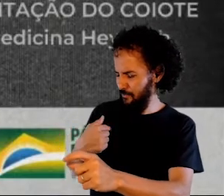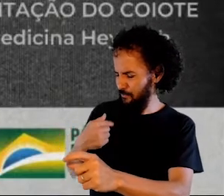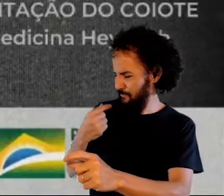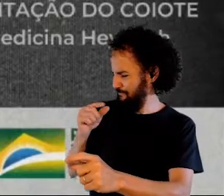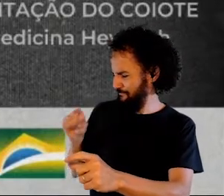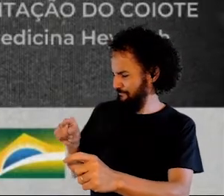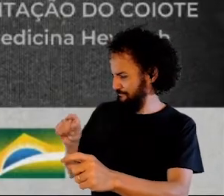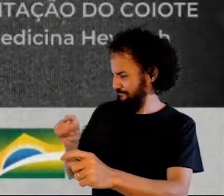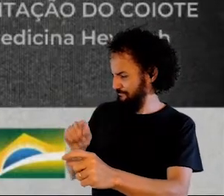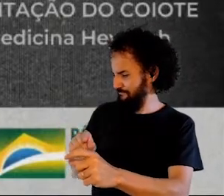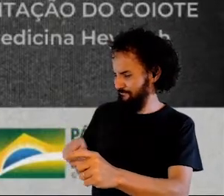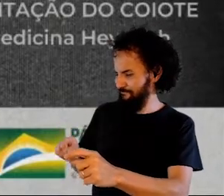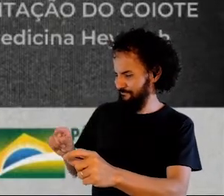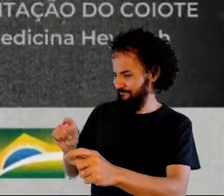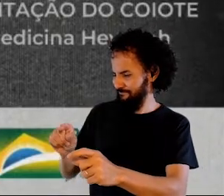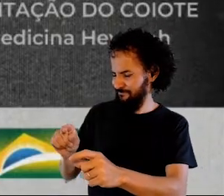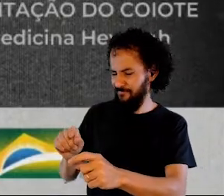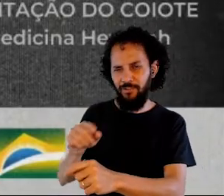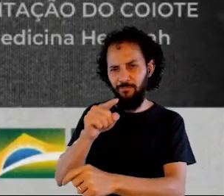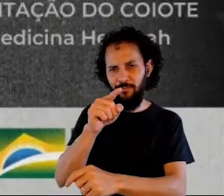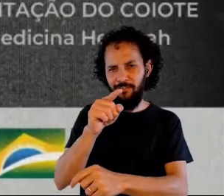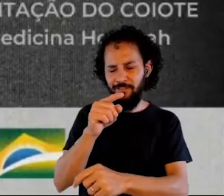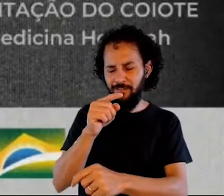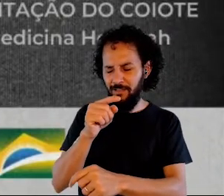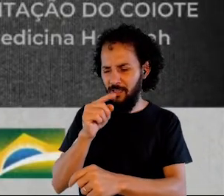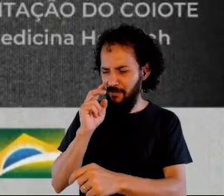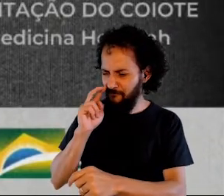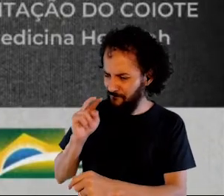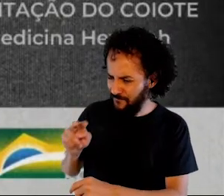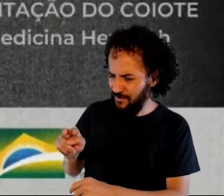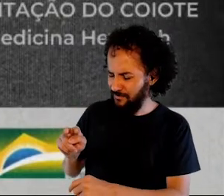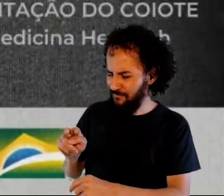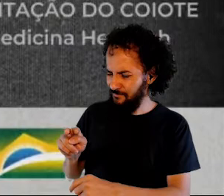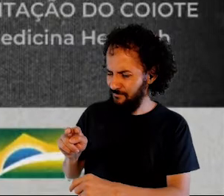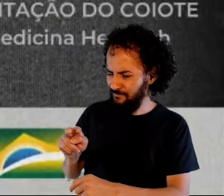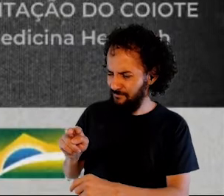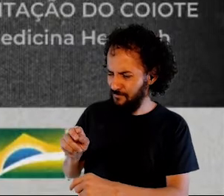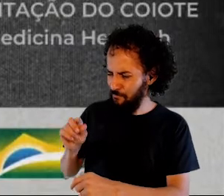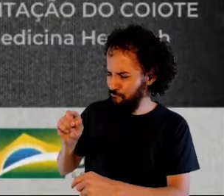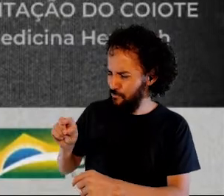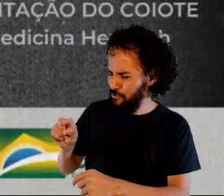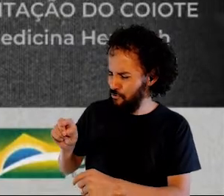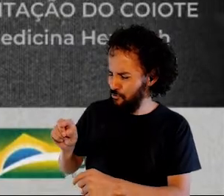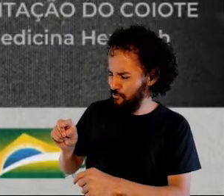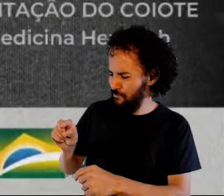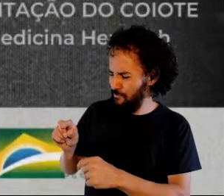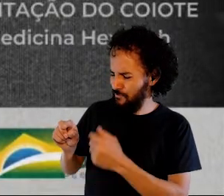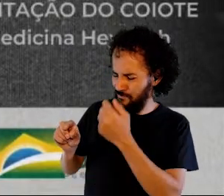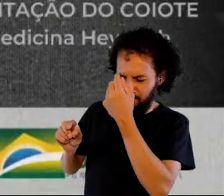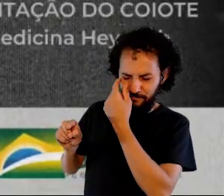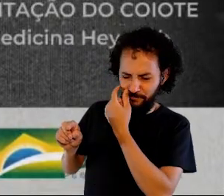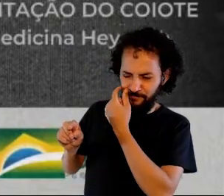Você vê no espelho minúsculos reflexos de sua face.